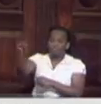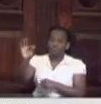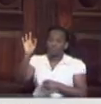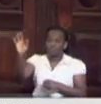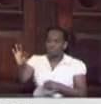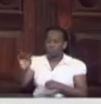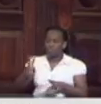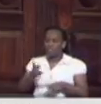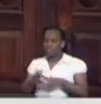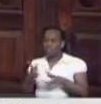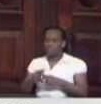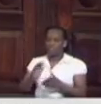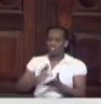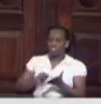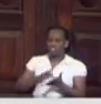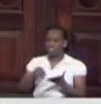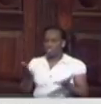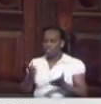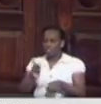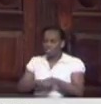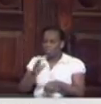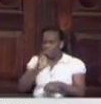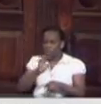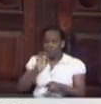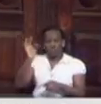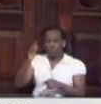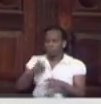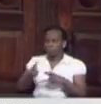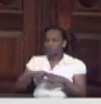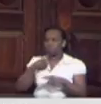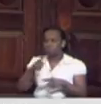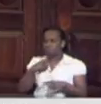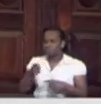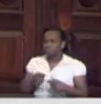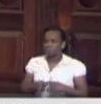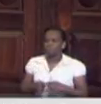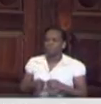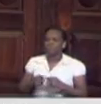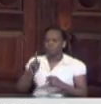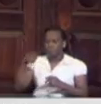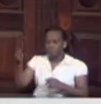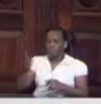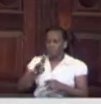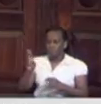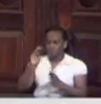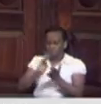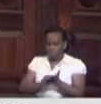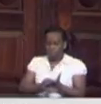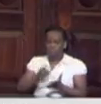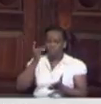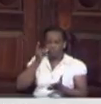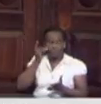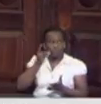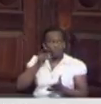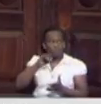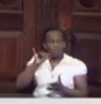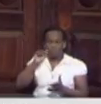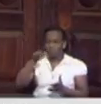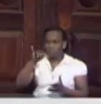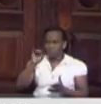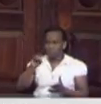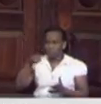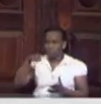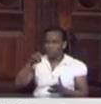com paliativos momentâneos que não vão resolver o futuro. Próximo orador inscrito, nobre deputado Jânio